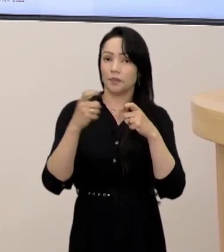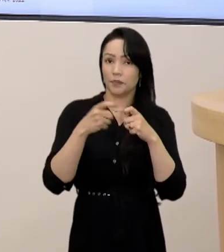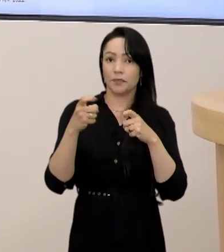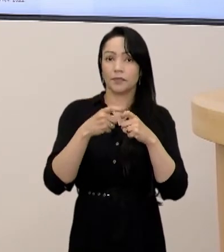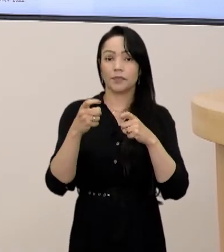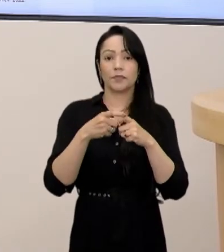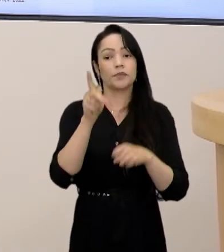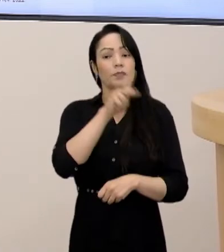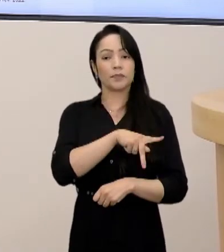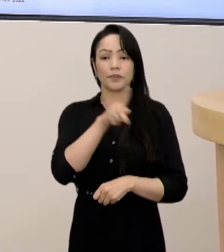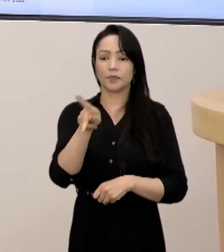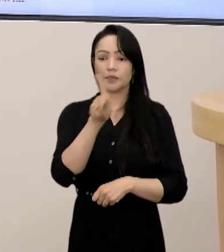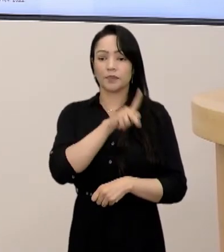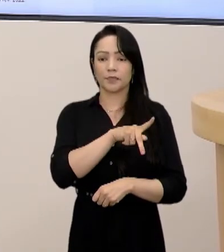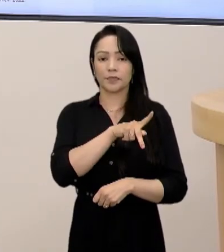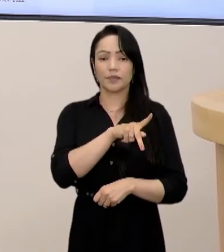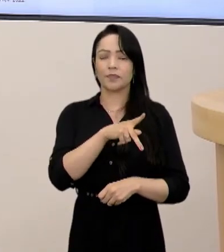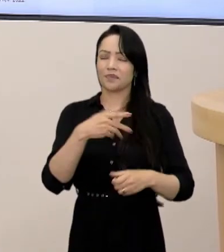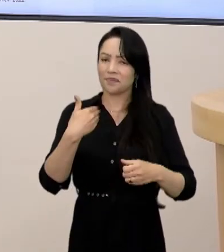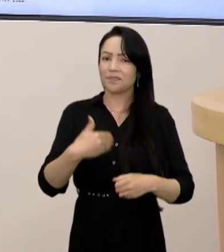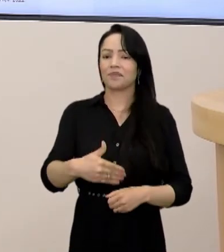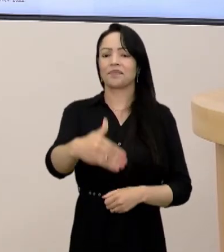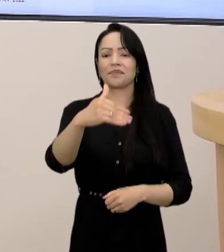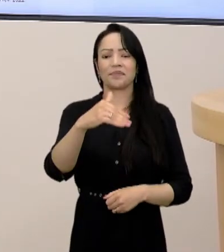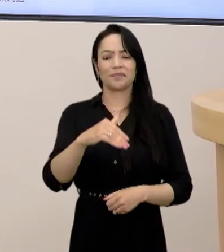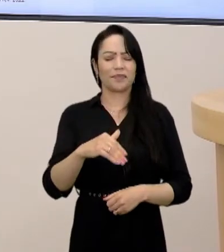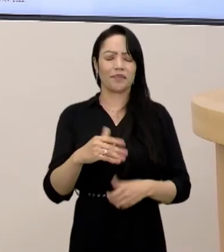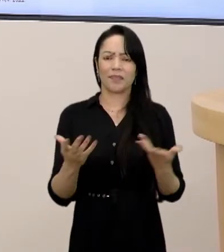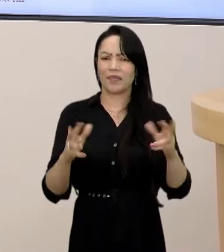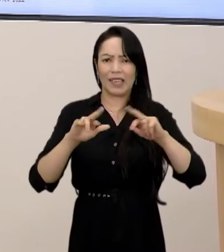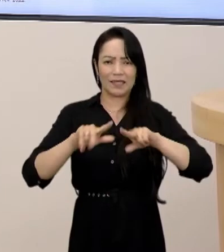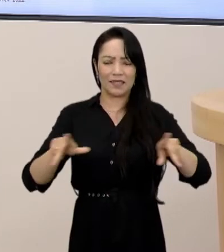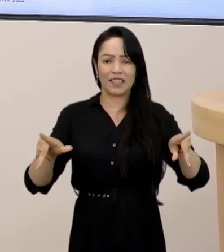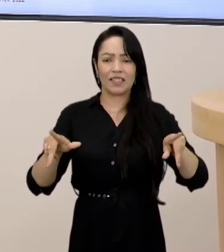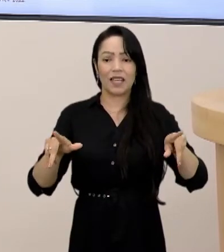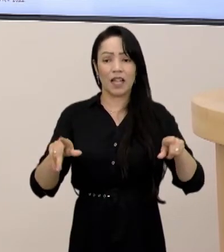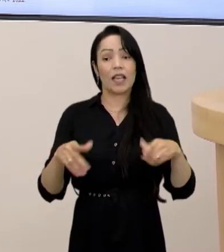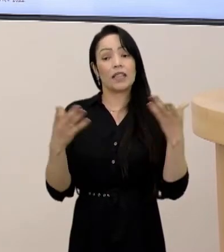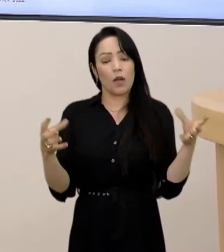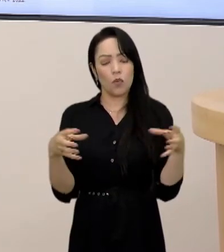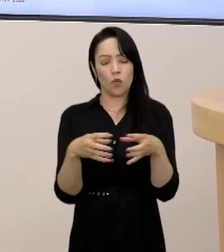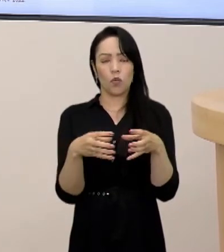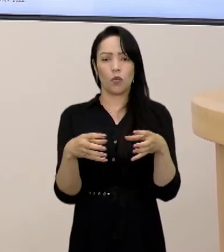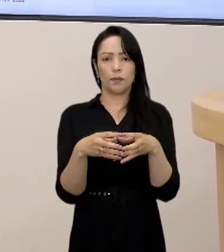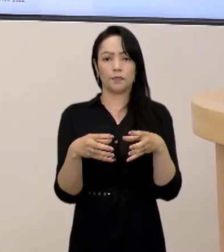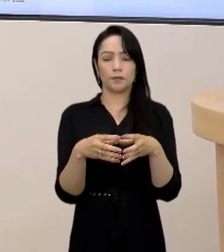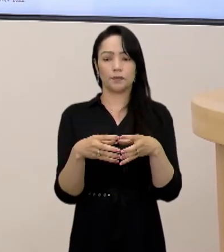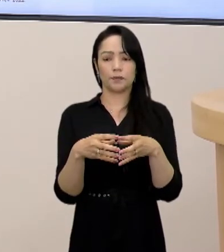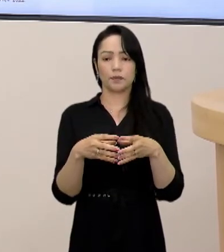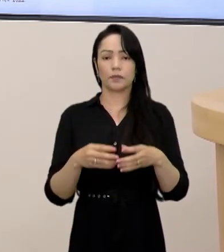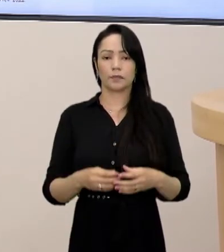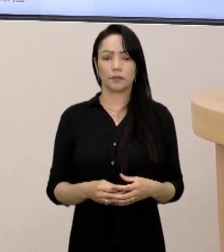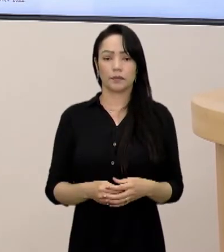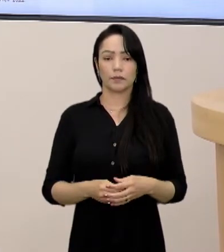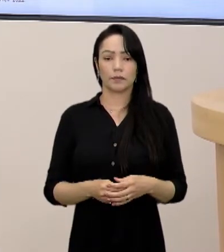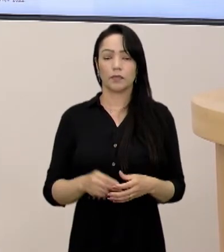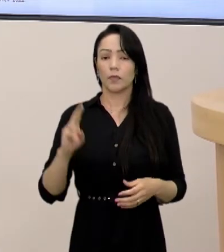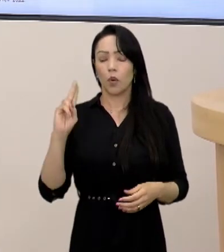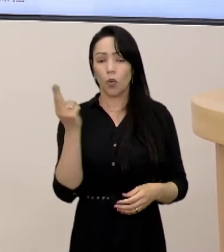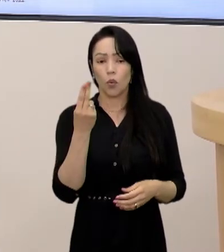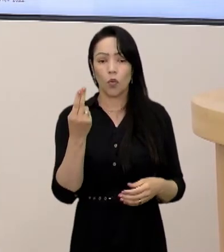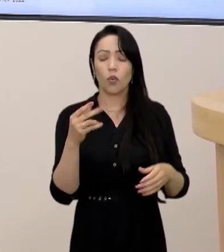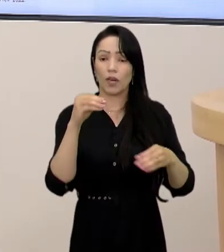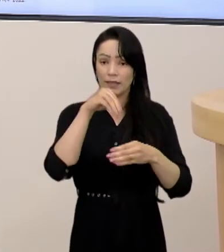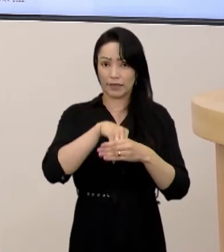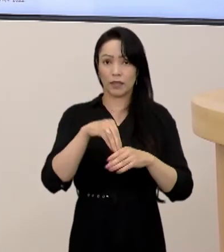médicos, professores e por aí vai, radialistas, né? Então, aquele grupo ali, ou até mesmo dentro da sua